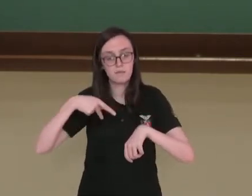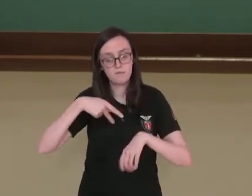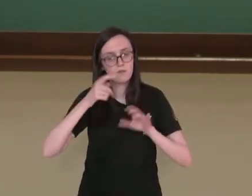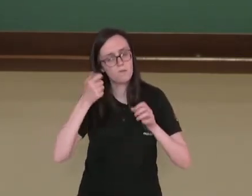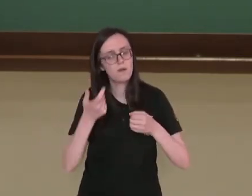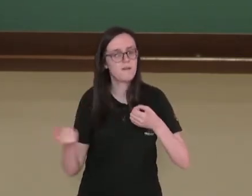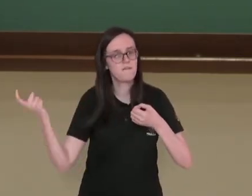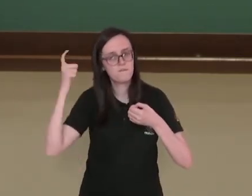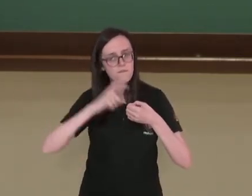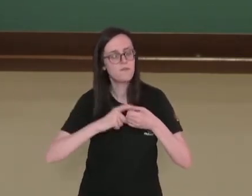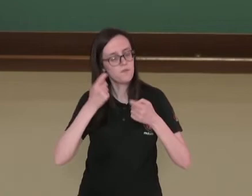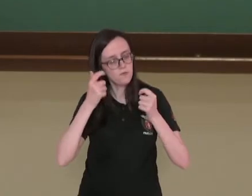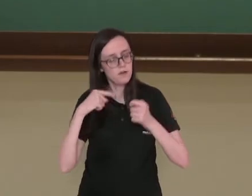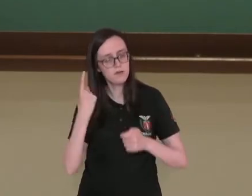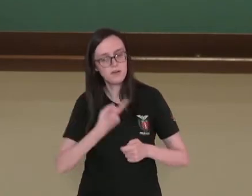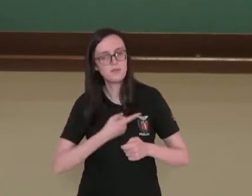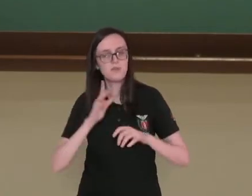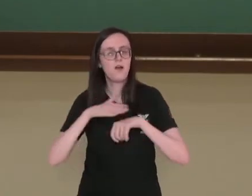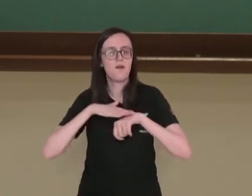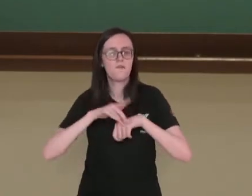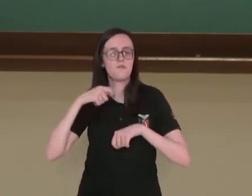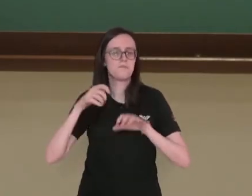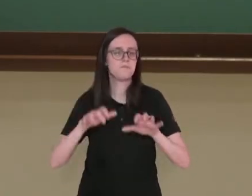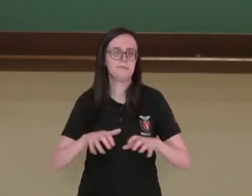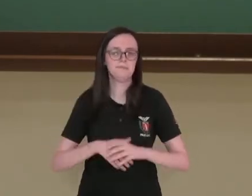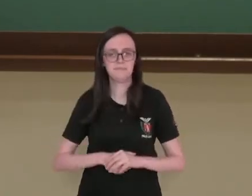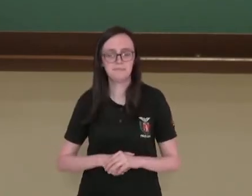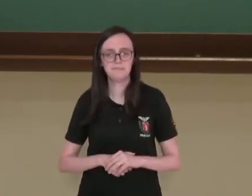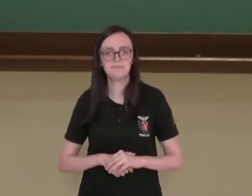já retoma aqui, a gente já conversa mais um pouquinho.